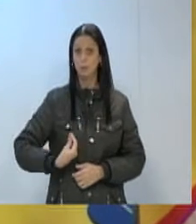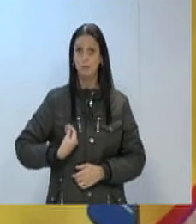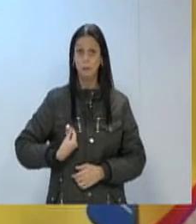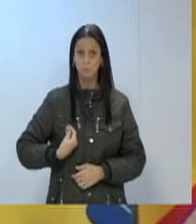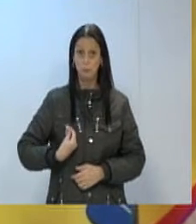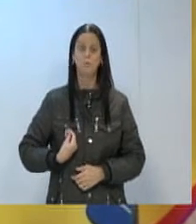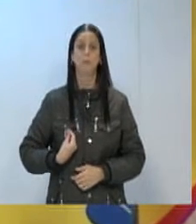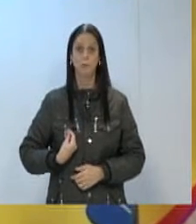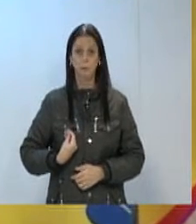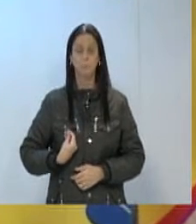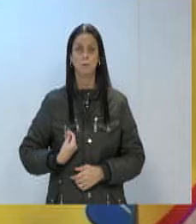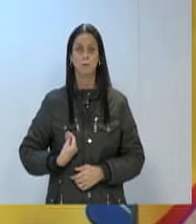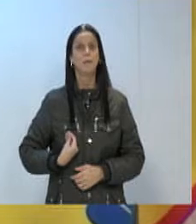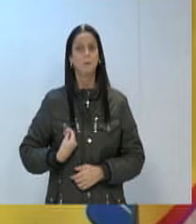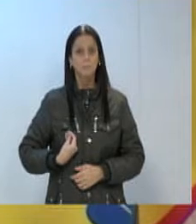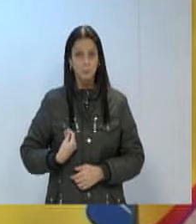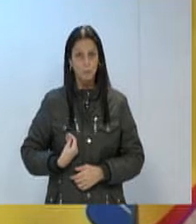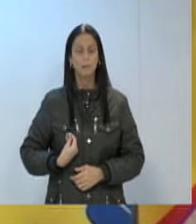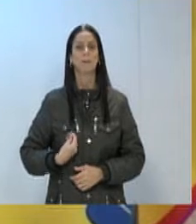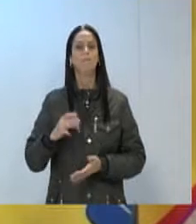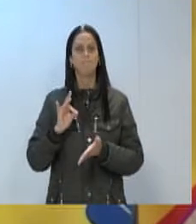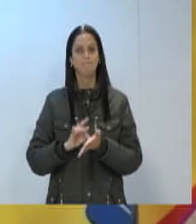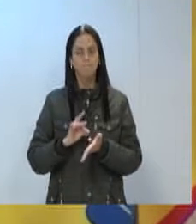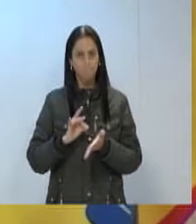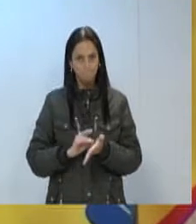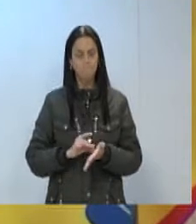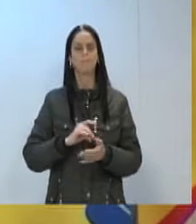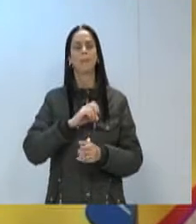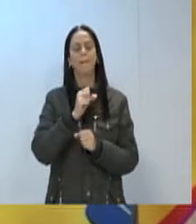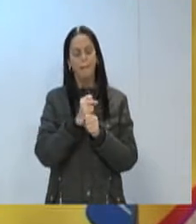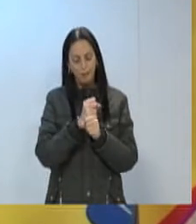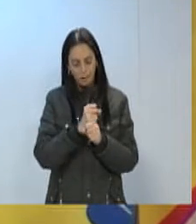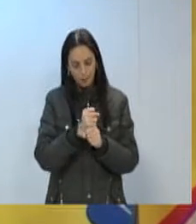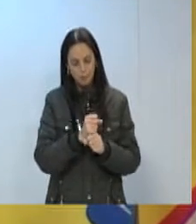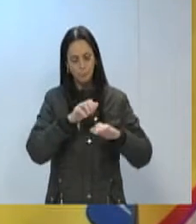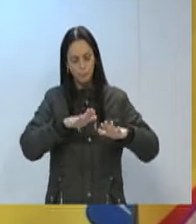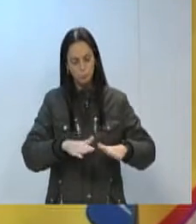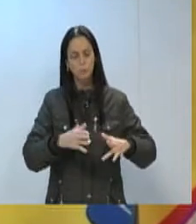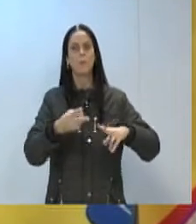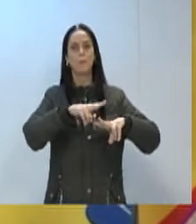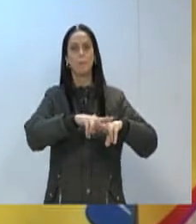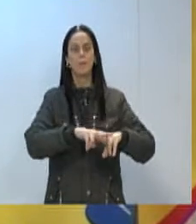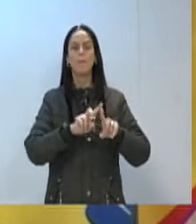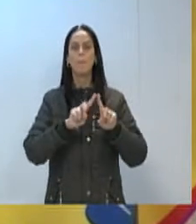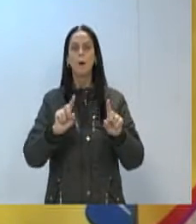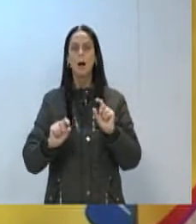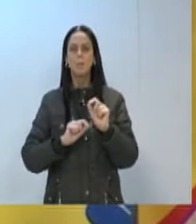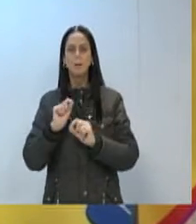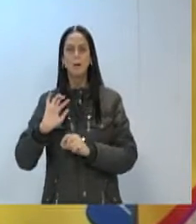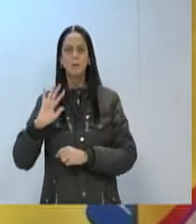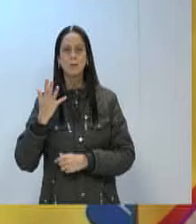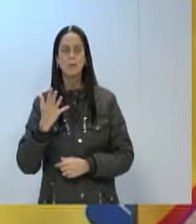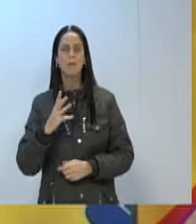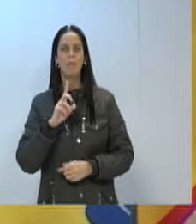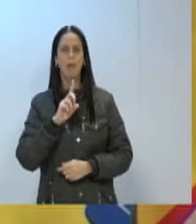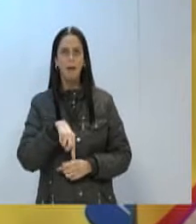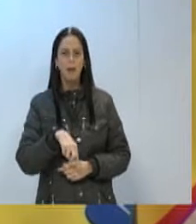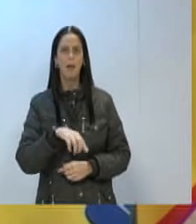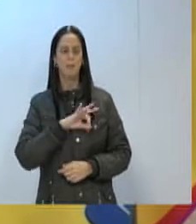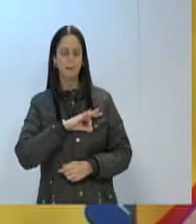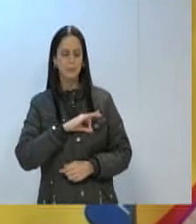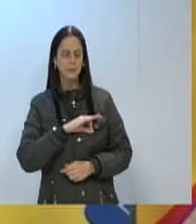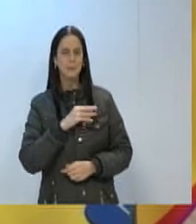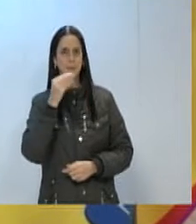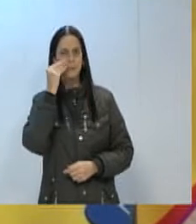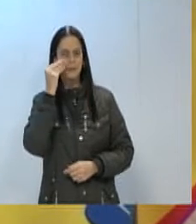que eles precisam estar lá cumprindo sua pena porém o que está acontecendo é uma tentativa de impor uma forma